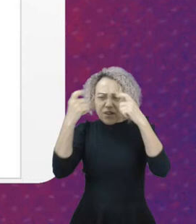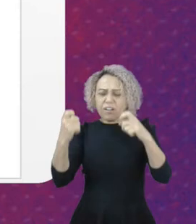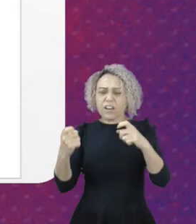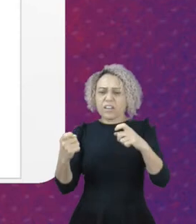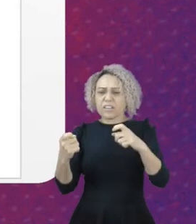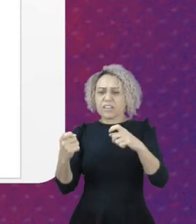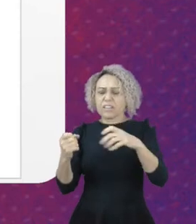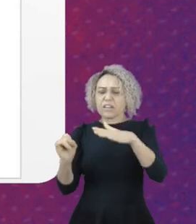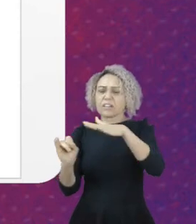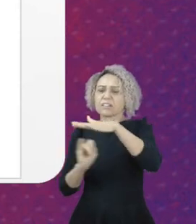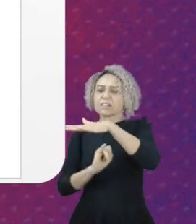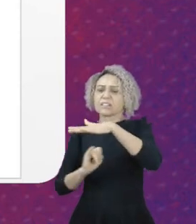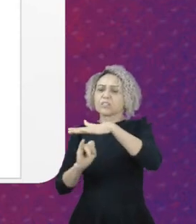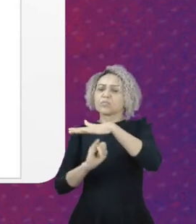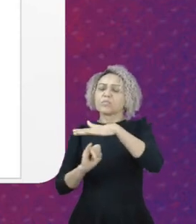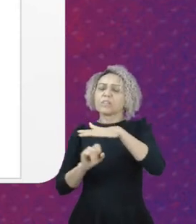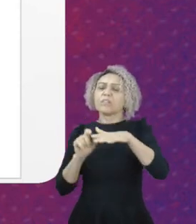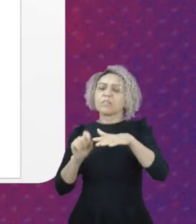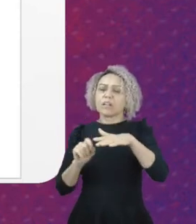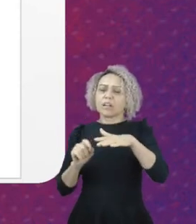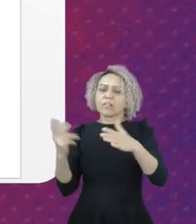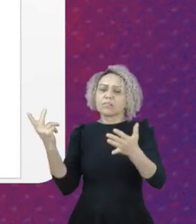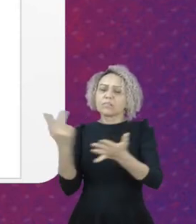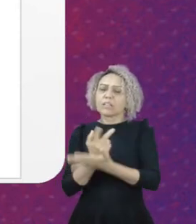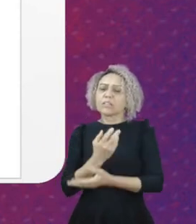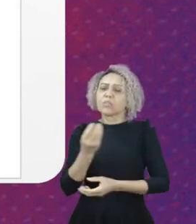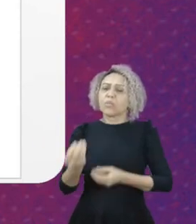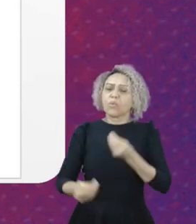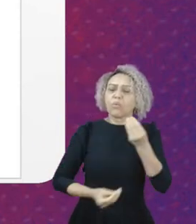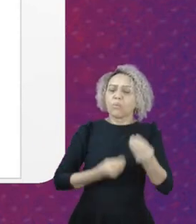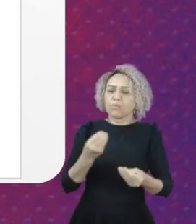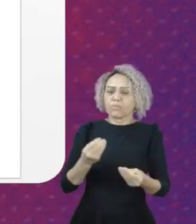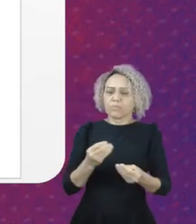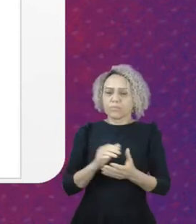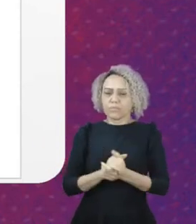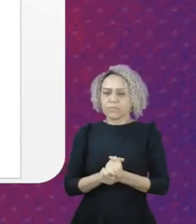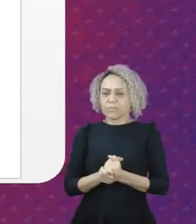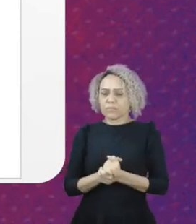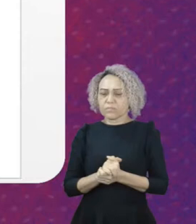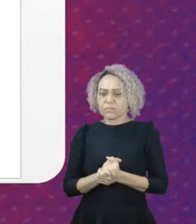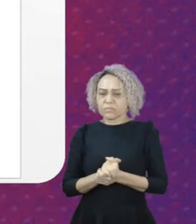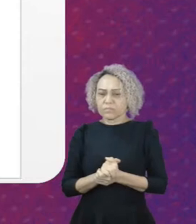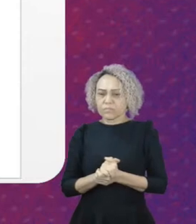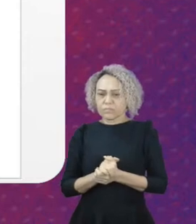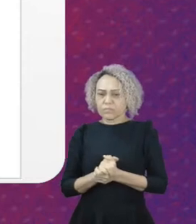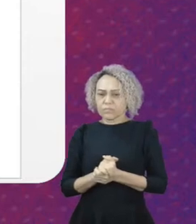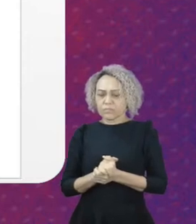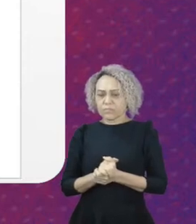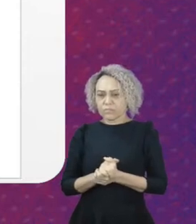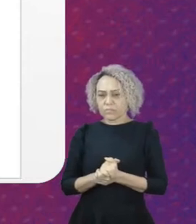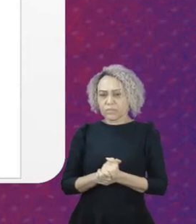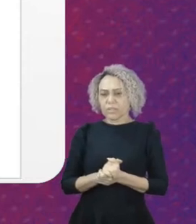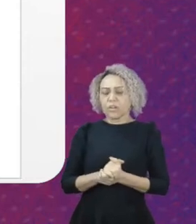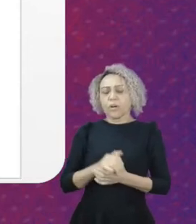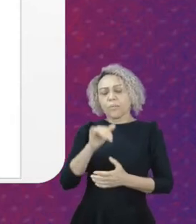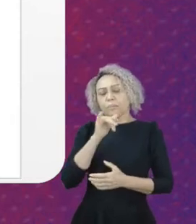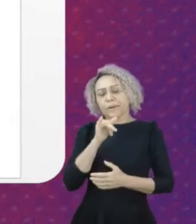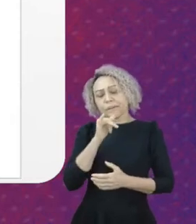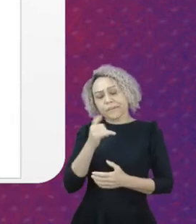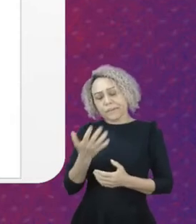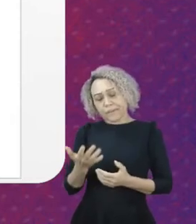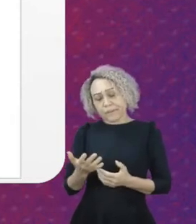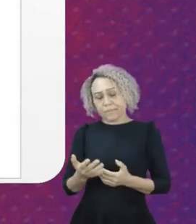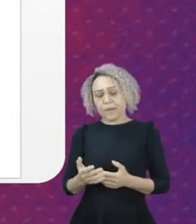institucional, que acontece através das peregrinações, né, aos serviços, sobretudo os serviços de proteção à mulher. Então, você